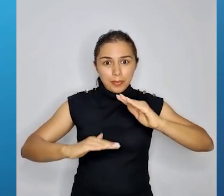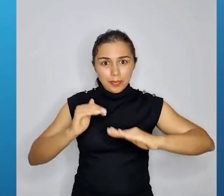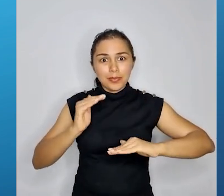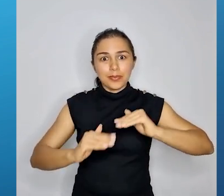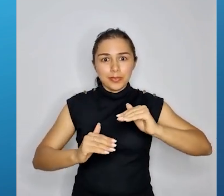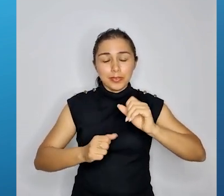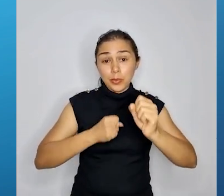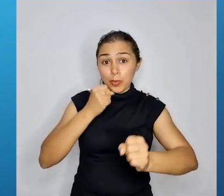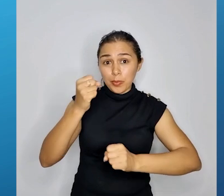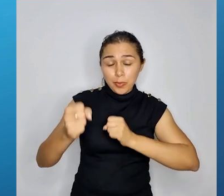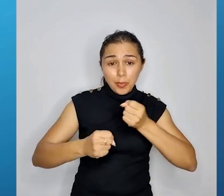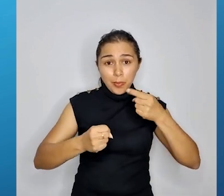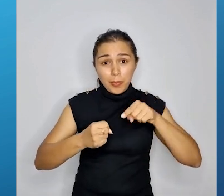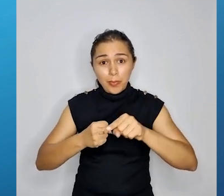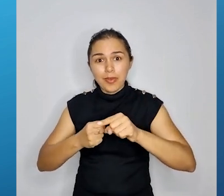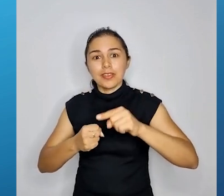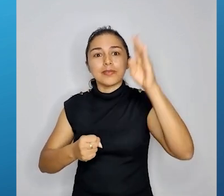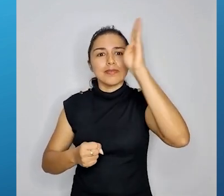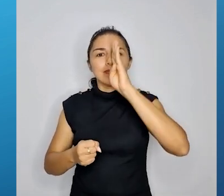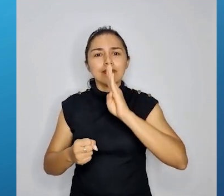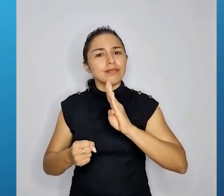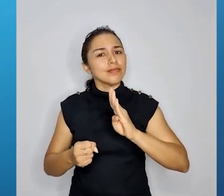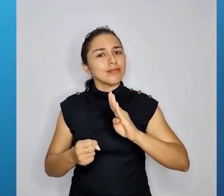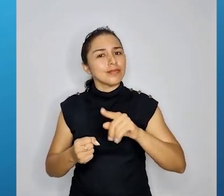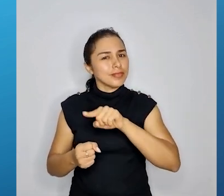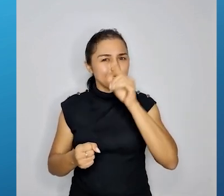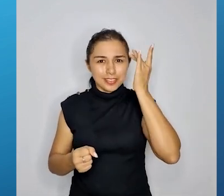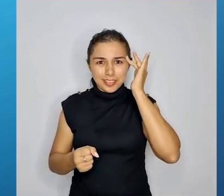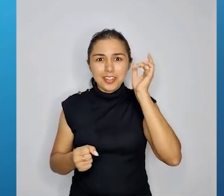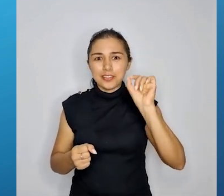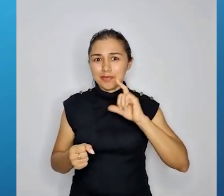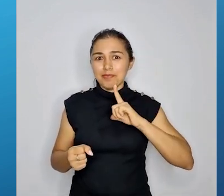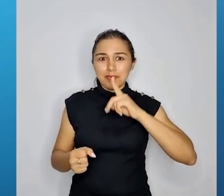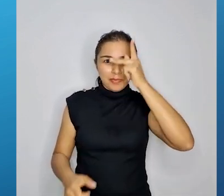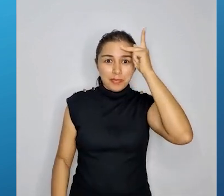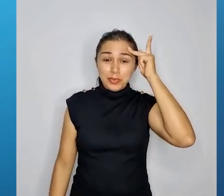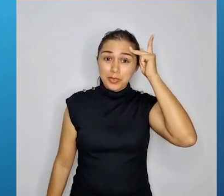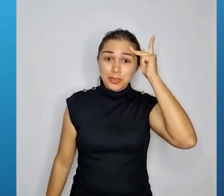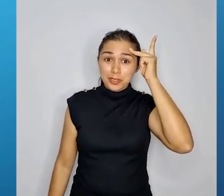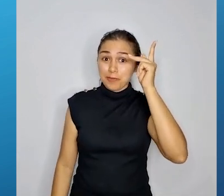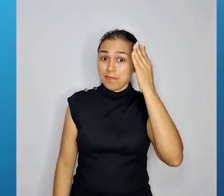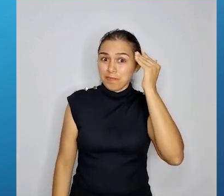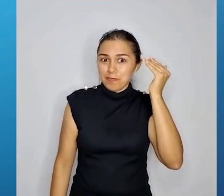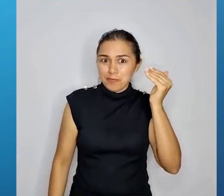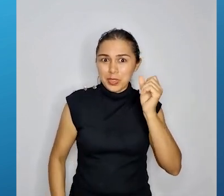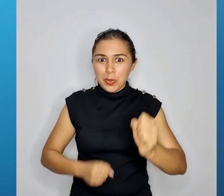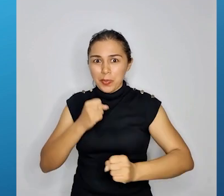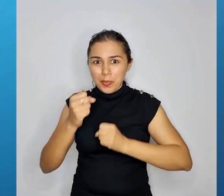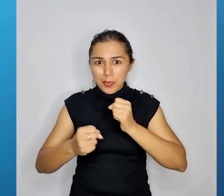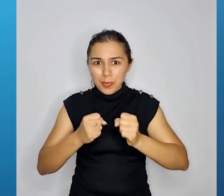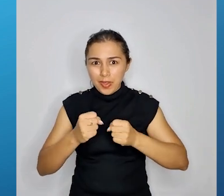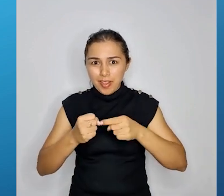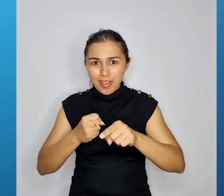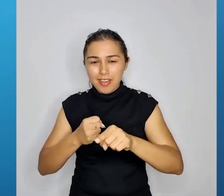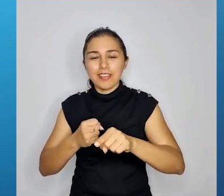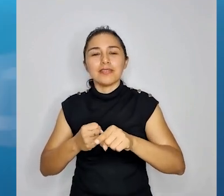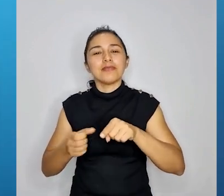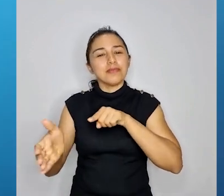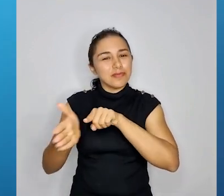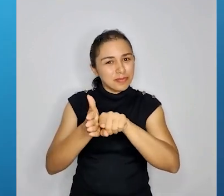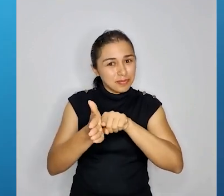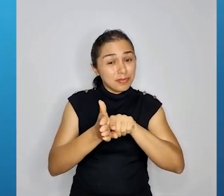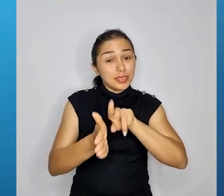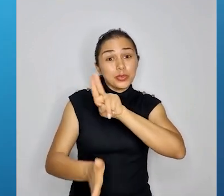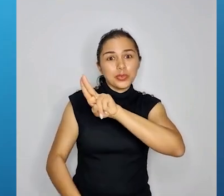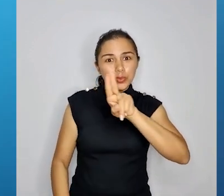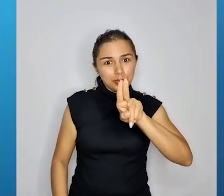brasileiros. Será se o Brasil tem atleta aí despontando aí no cenário mundial dentro das maratonas? Pesquisa para mim,